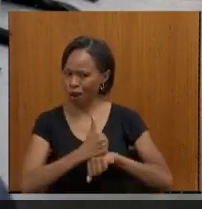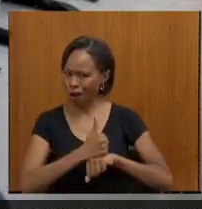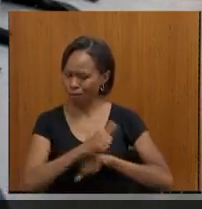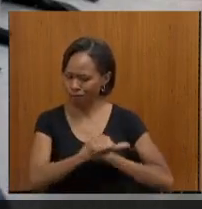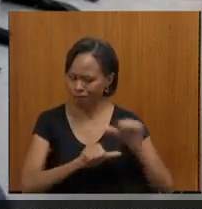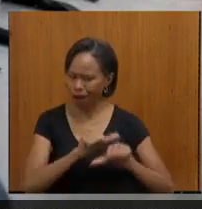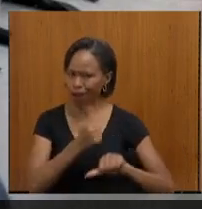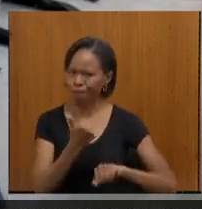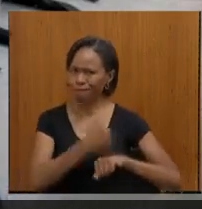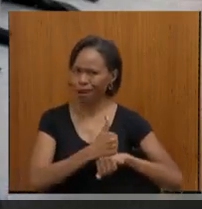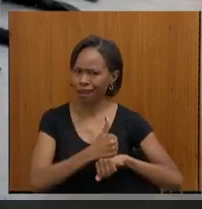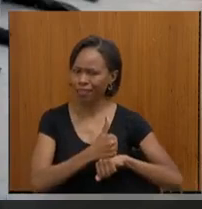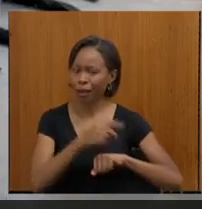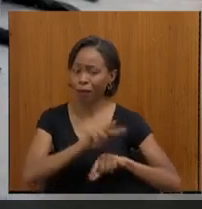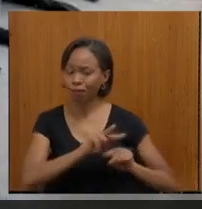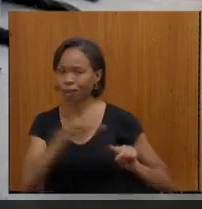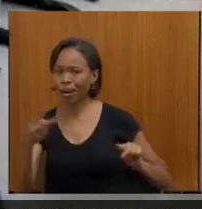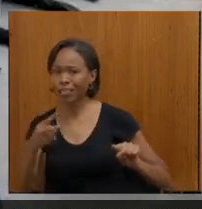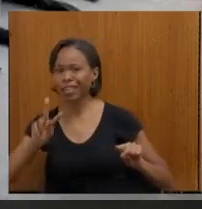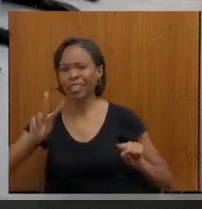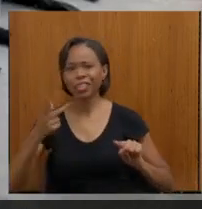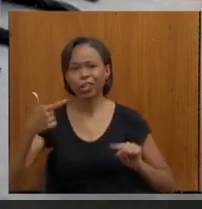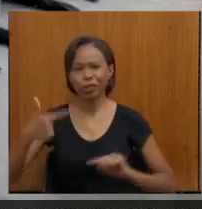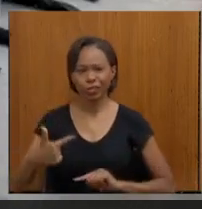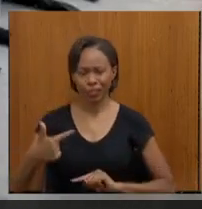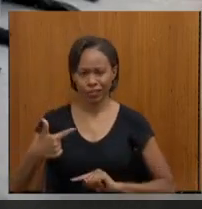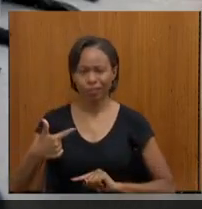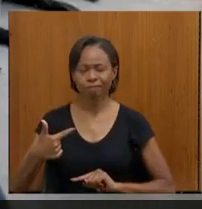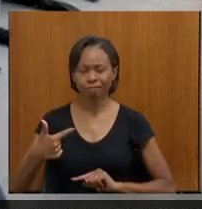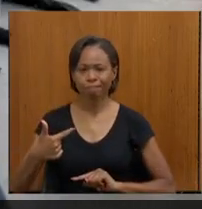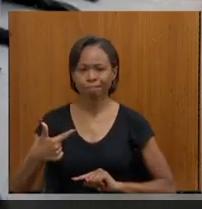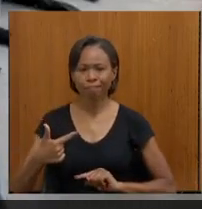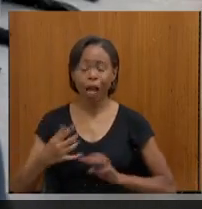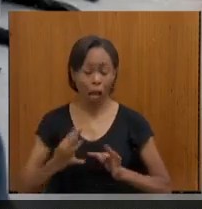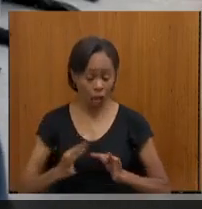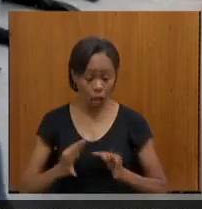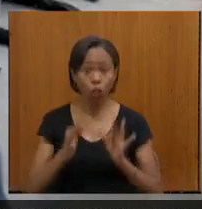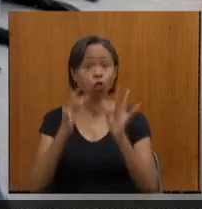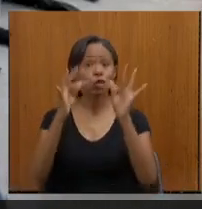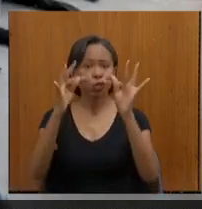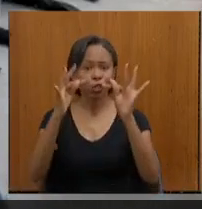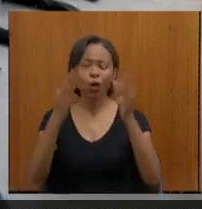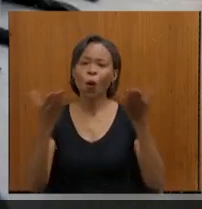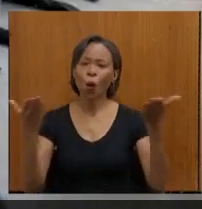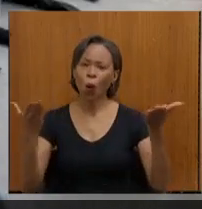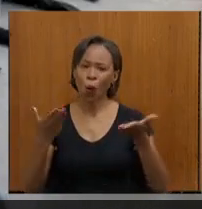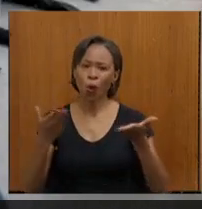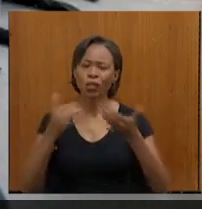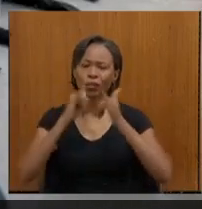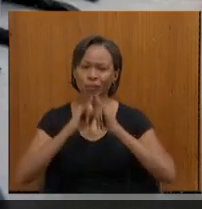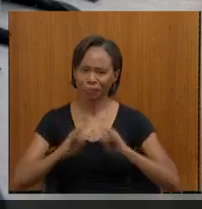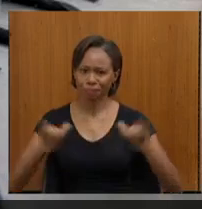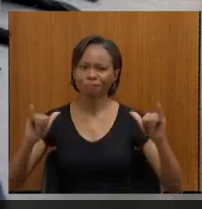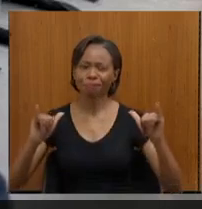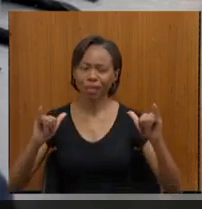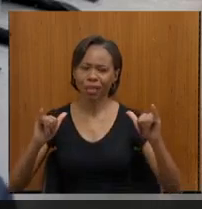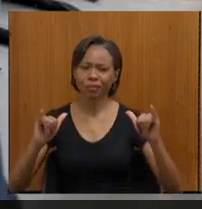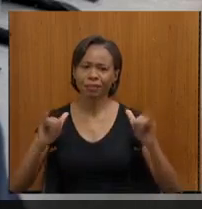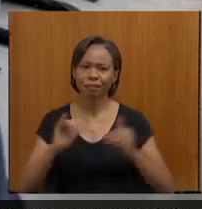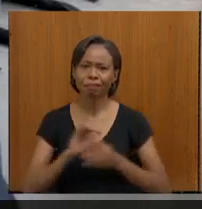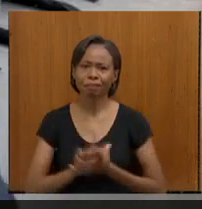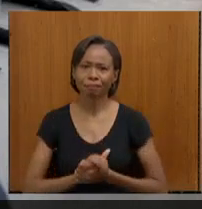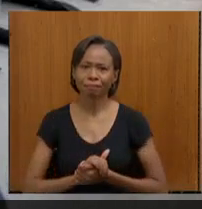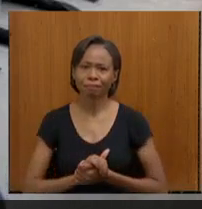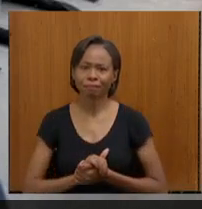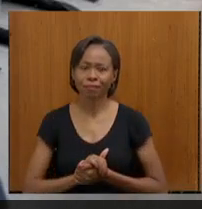boneco da SIC potinho exatamente o que já vimos para dar né só sei que posição e luta que